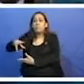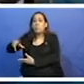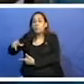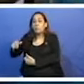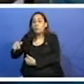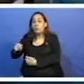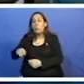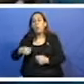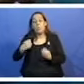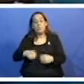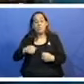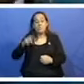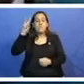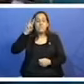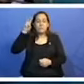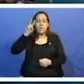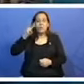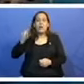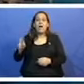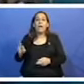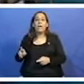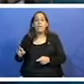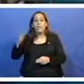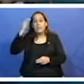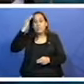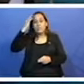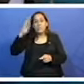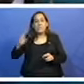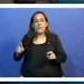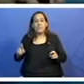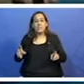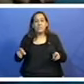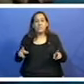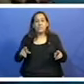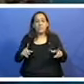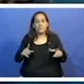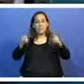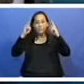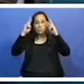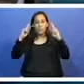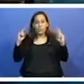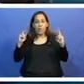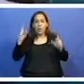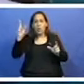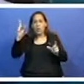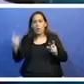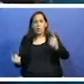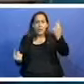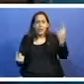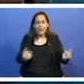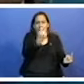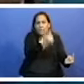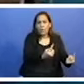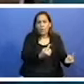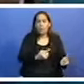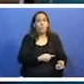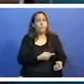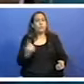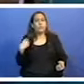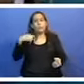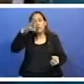que ter diferenças, pensar diferentes é normal. Cada um a gente aprende quando a